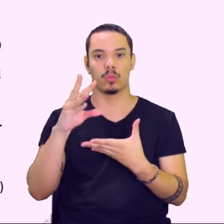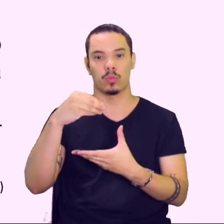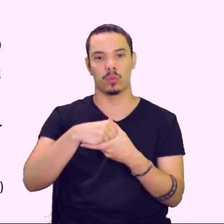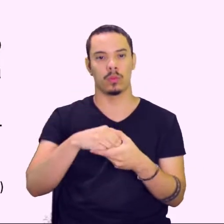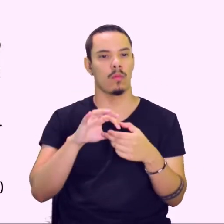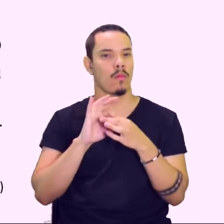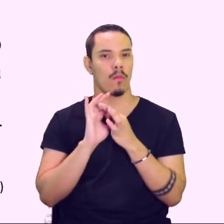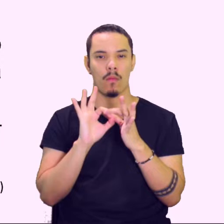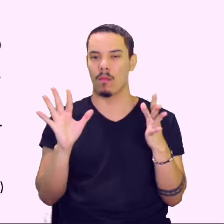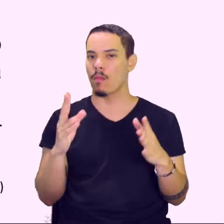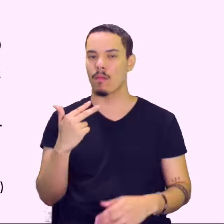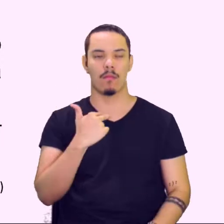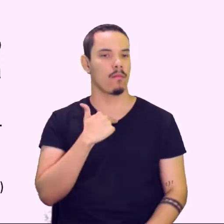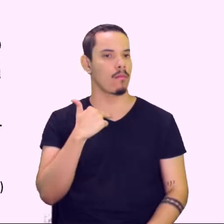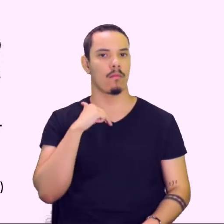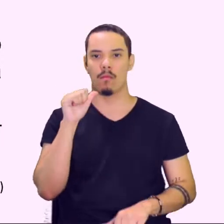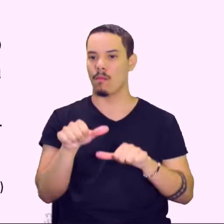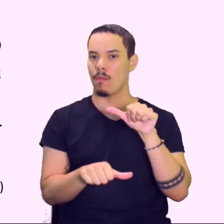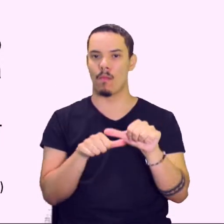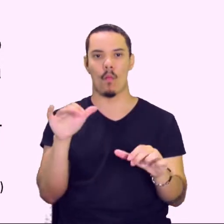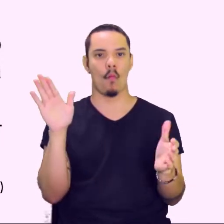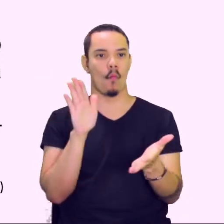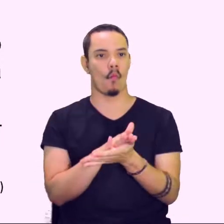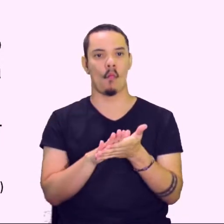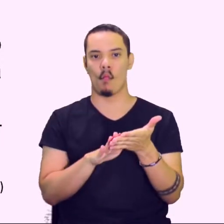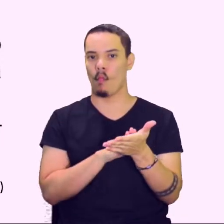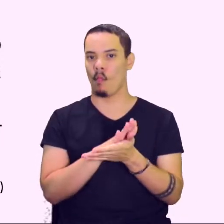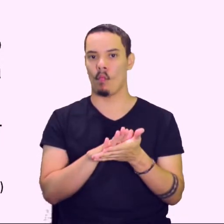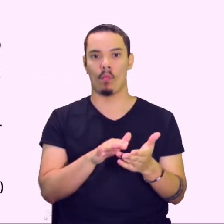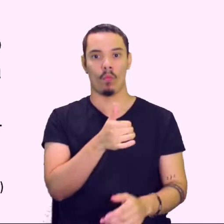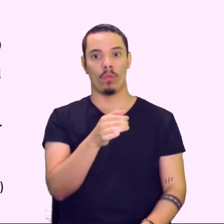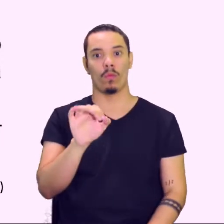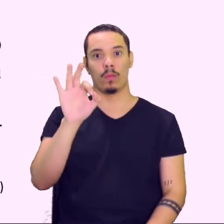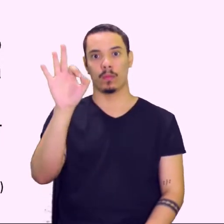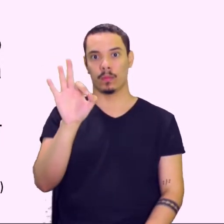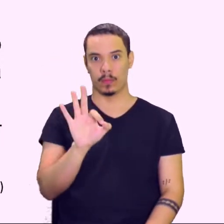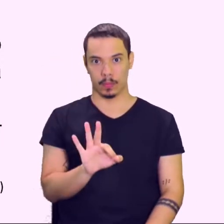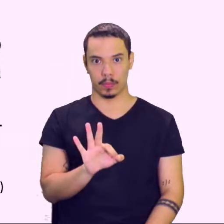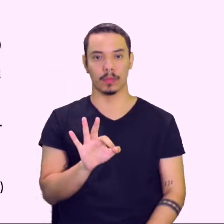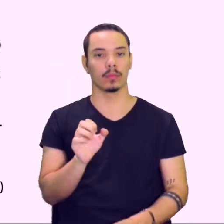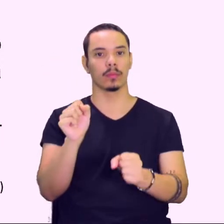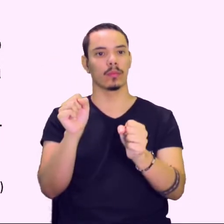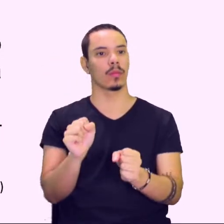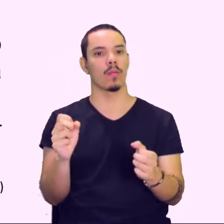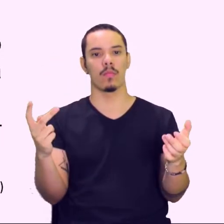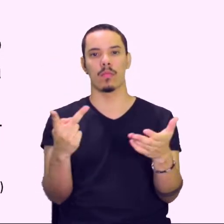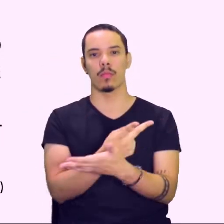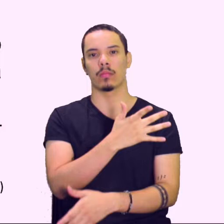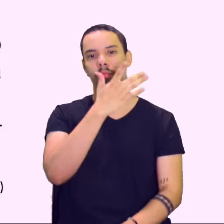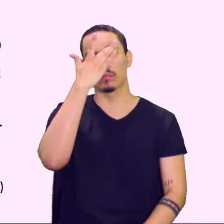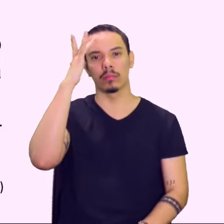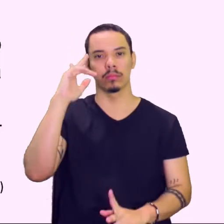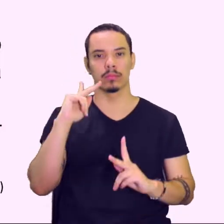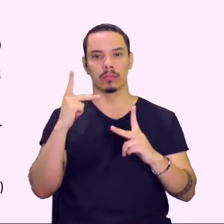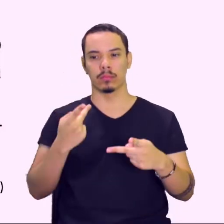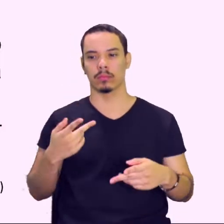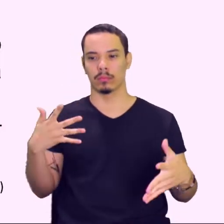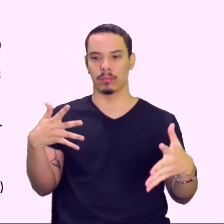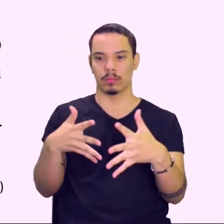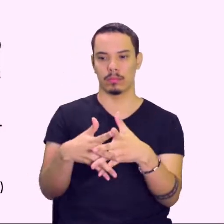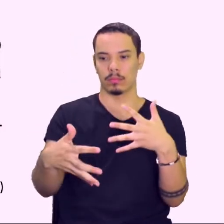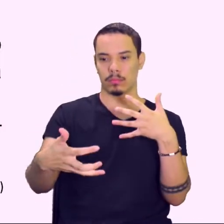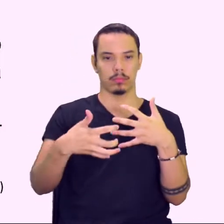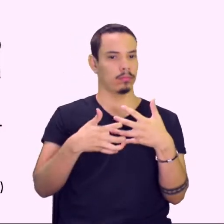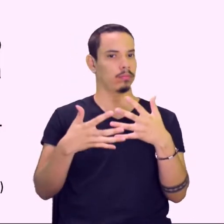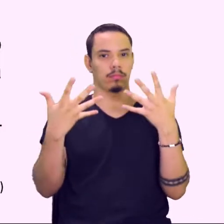sem alterações, são de proteção integral, sem alterações causadas pela interferência humana direta. É